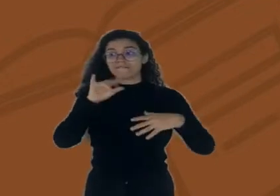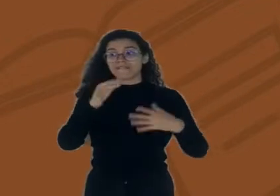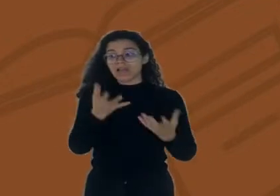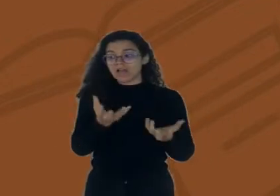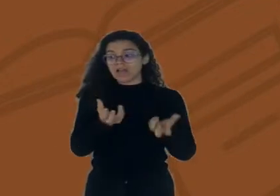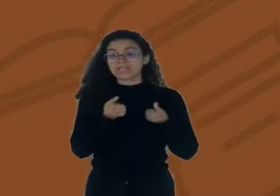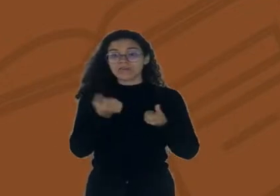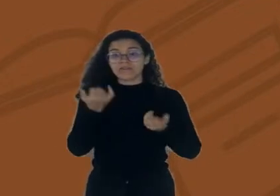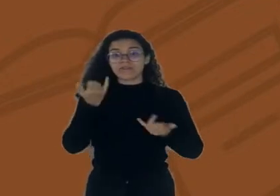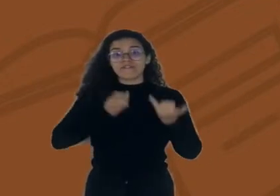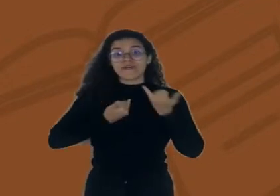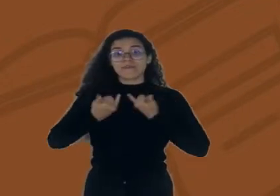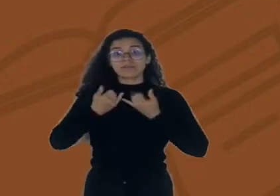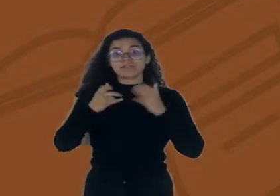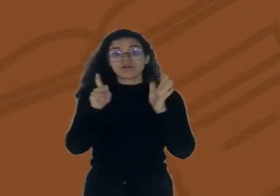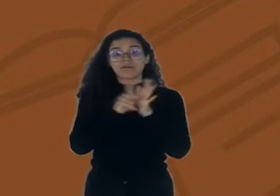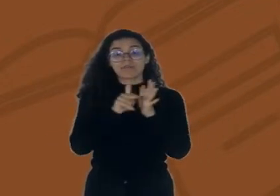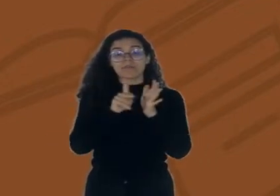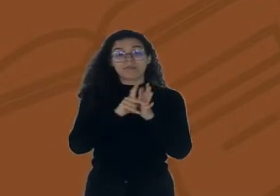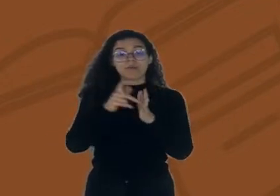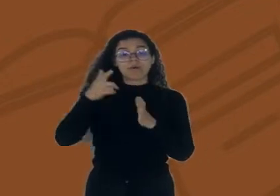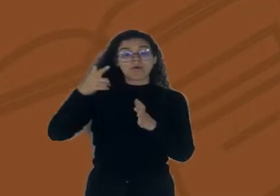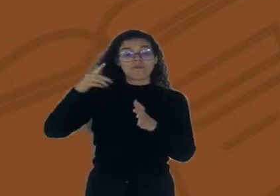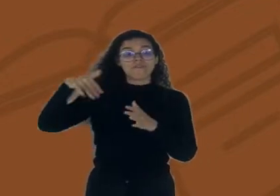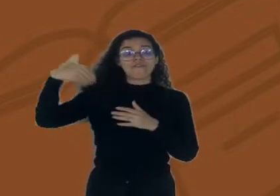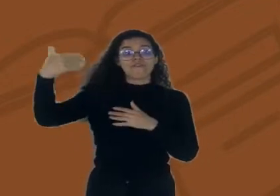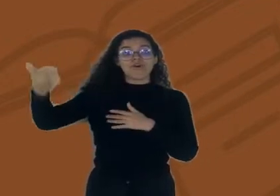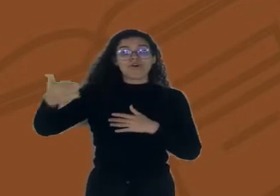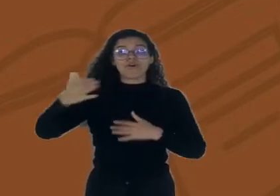informações de fora da parte do corpo.